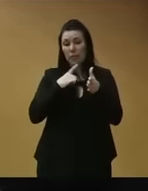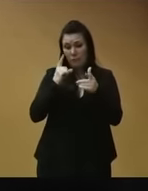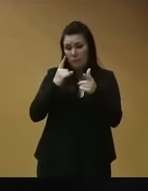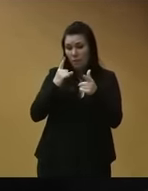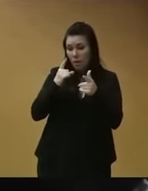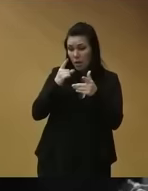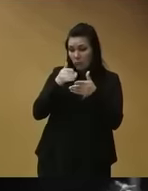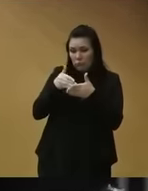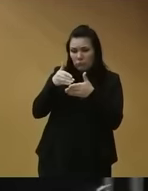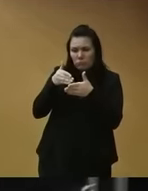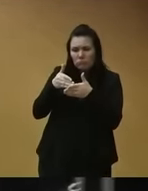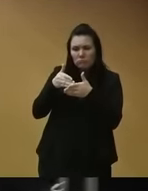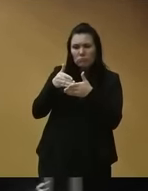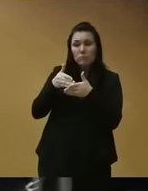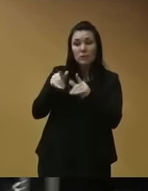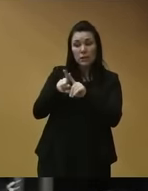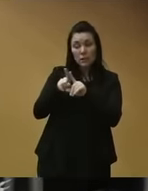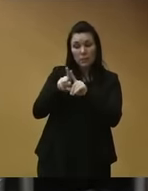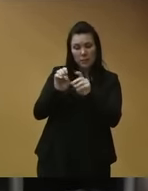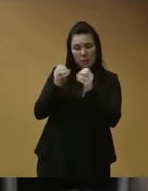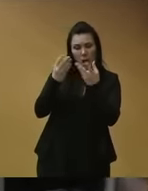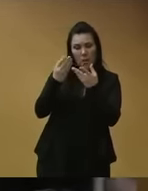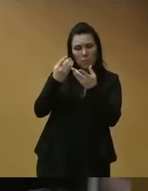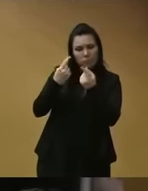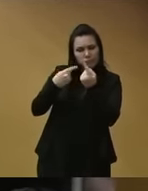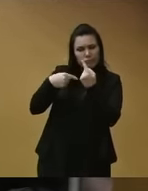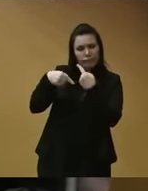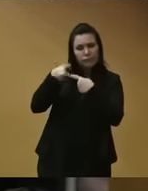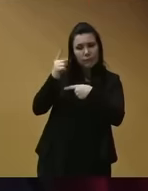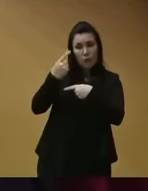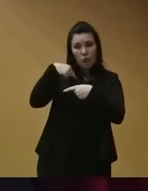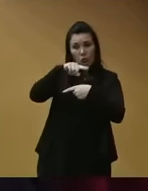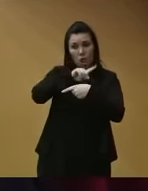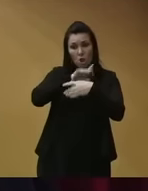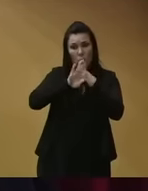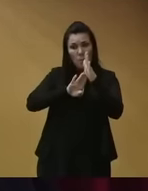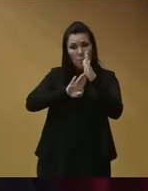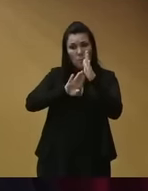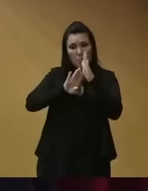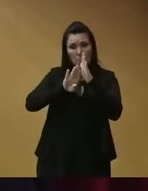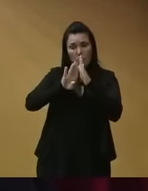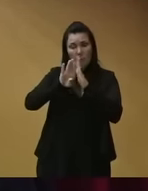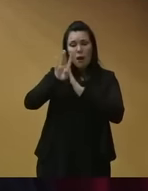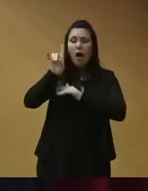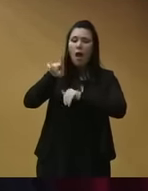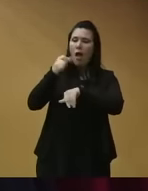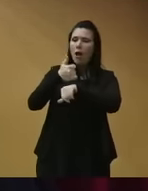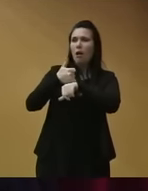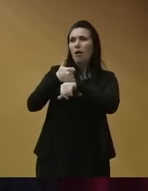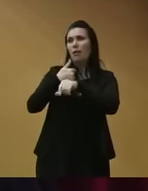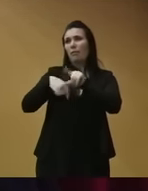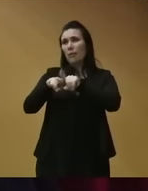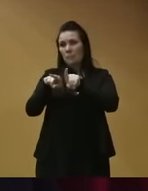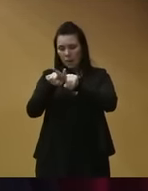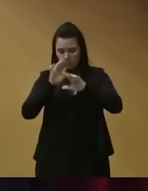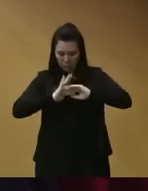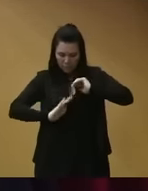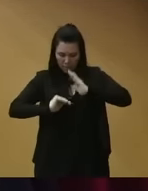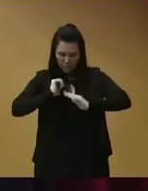celebramos sucesso, mas, acima de tudo, crescemos como profissionais e como seres